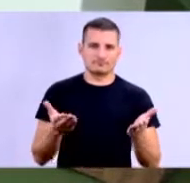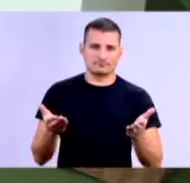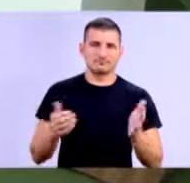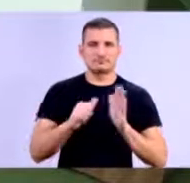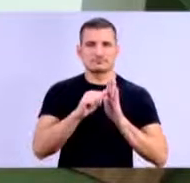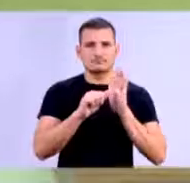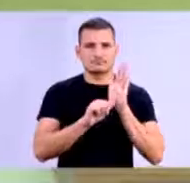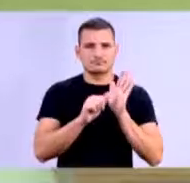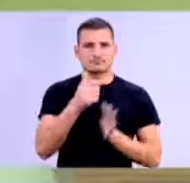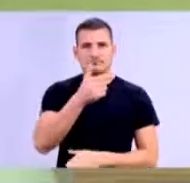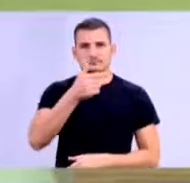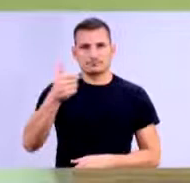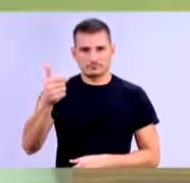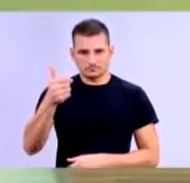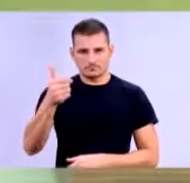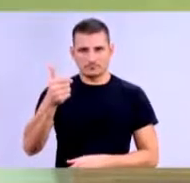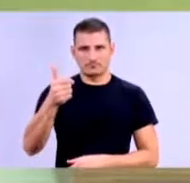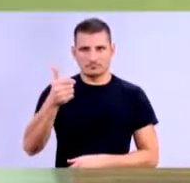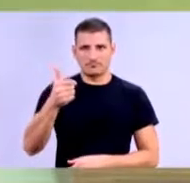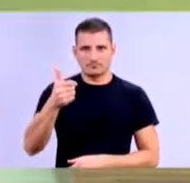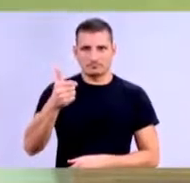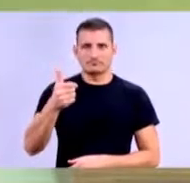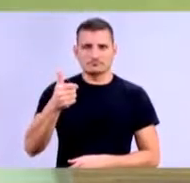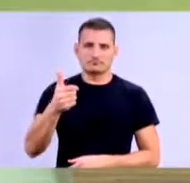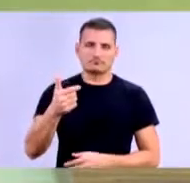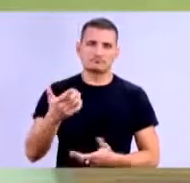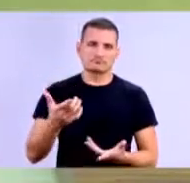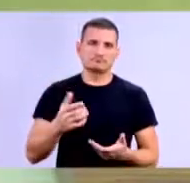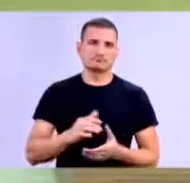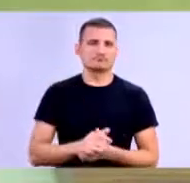XXI, com esse privilégio de